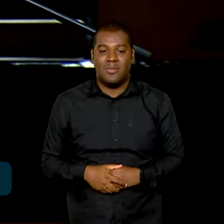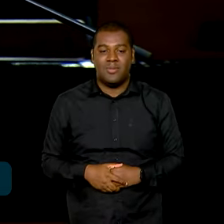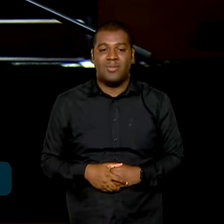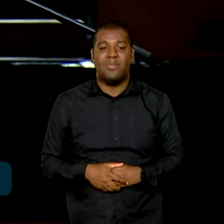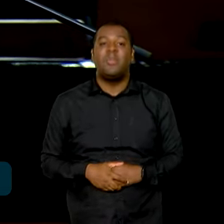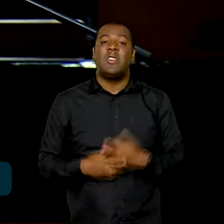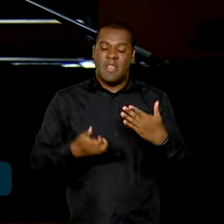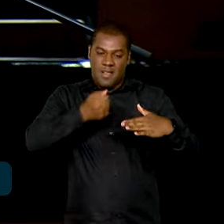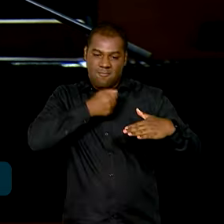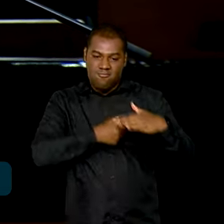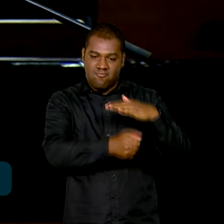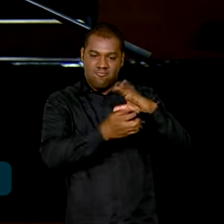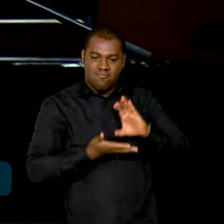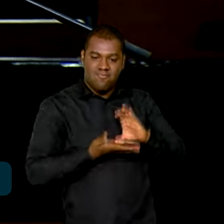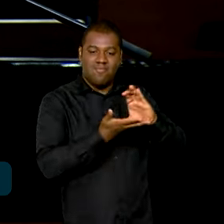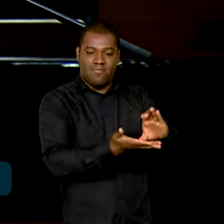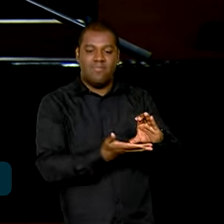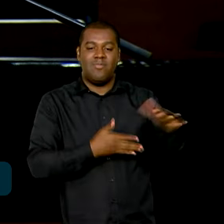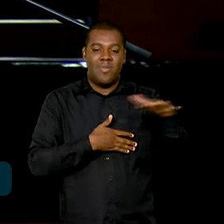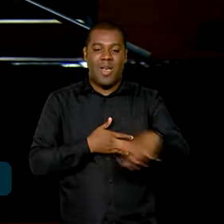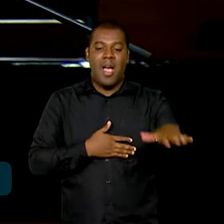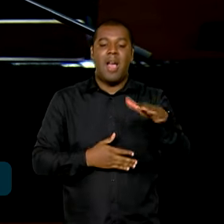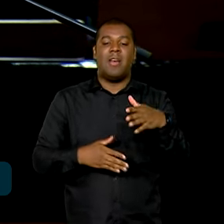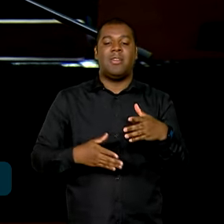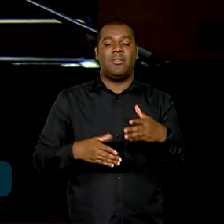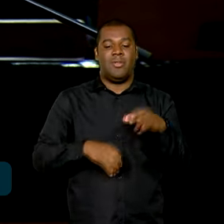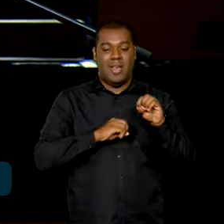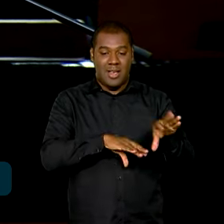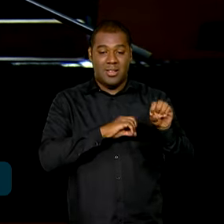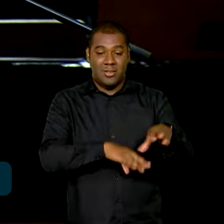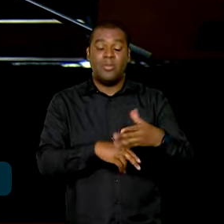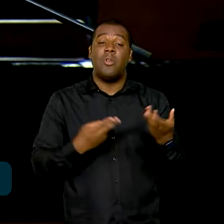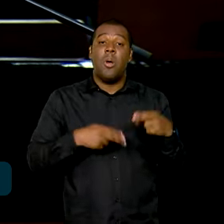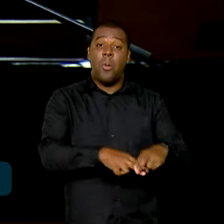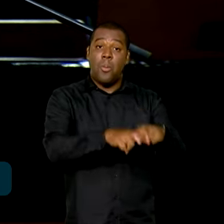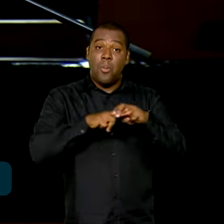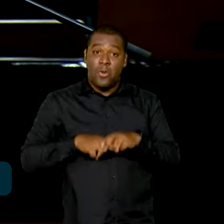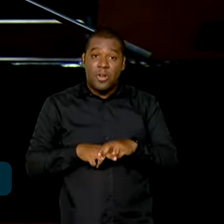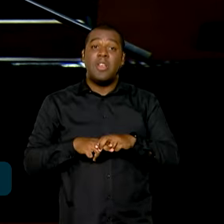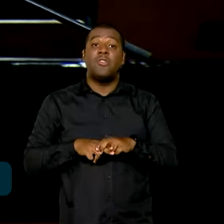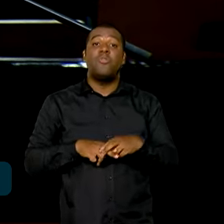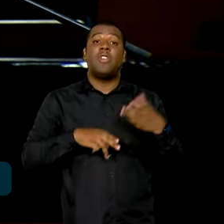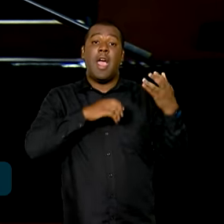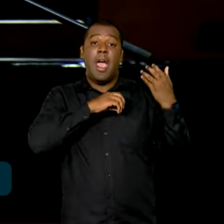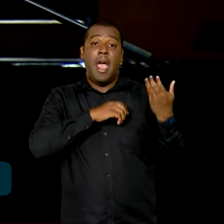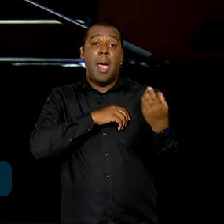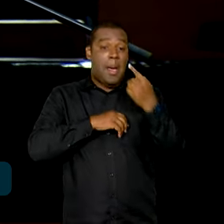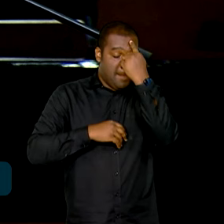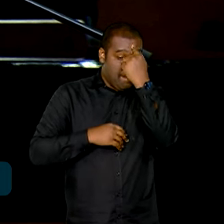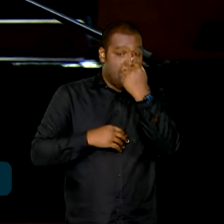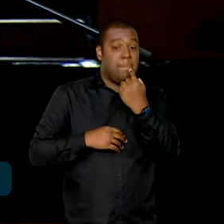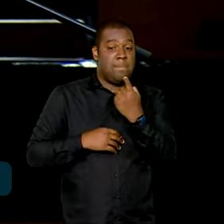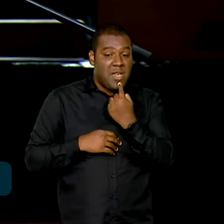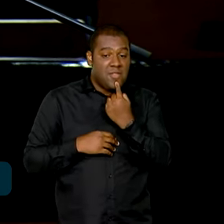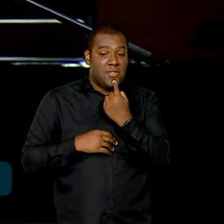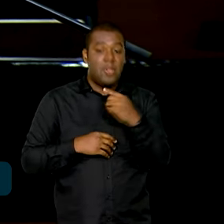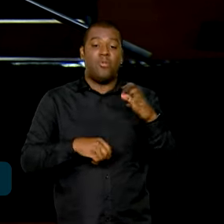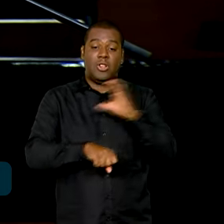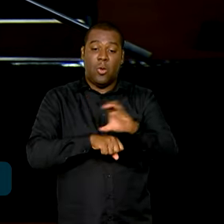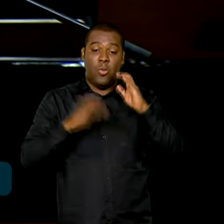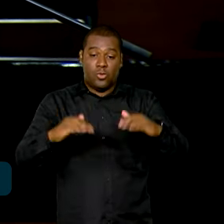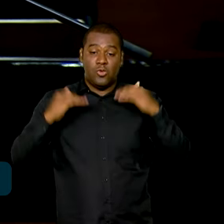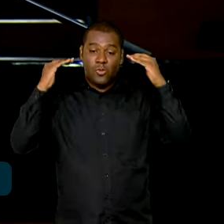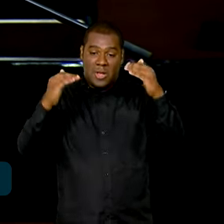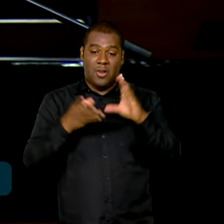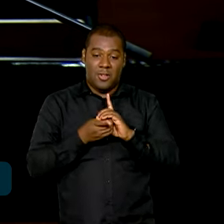pós-graduação. Foi por isso que democratizamos o acesso ao ensino superior, implantamos a lei de cotas, fizemos o programa